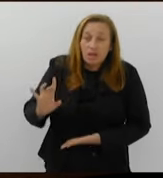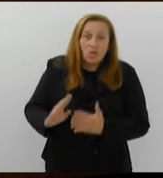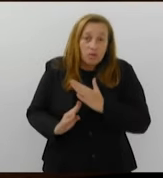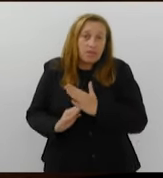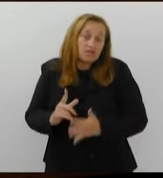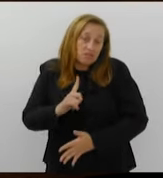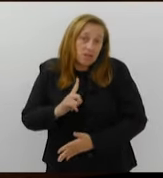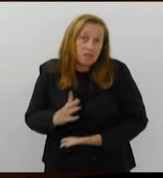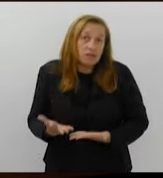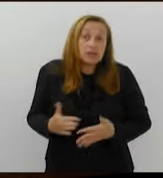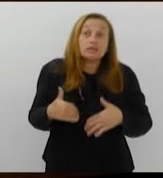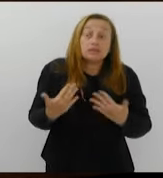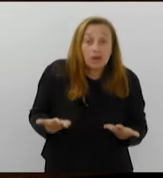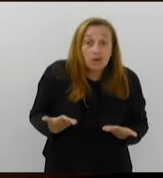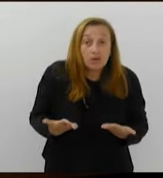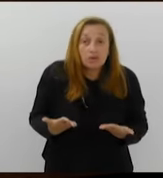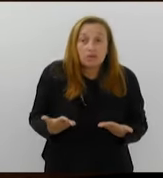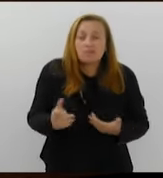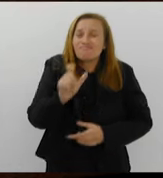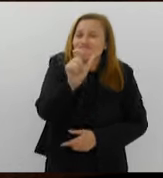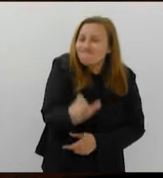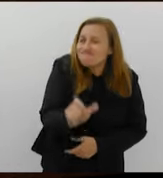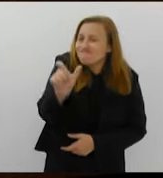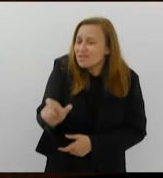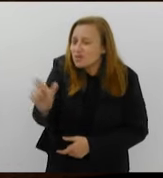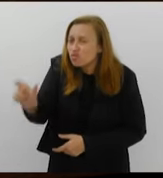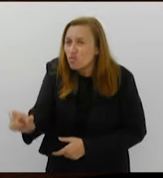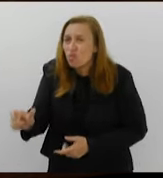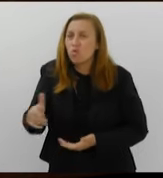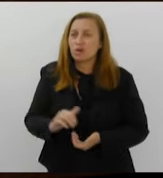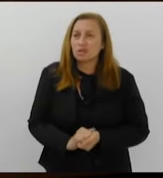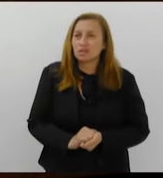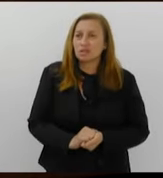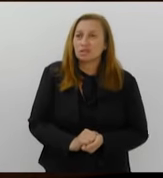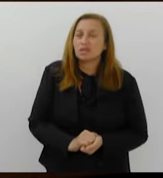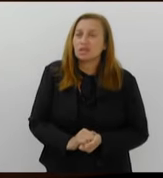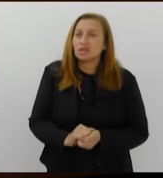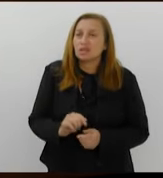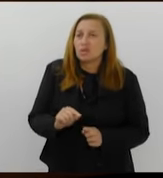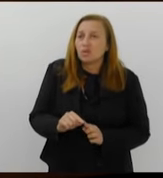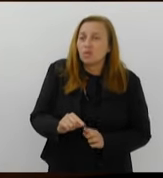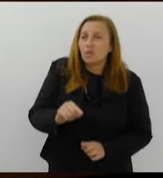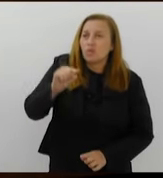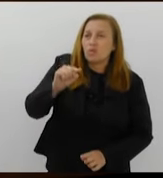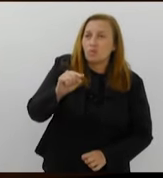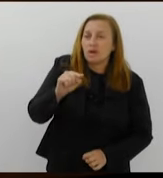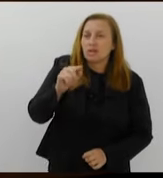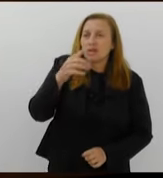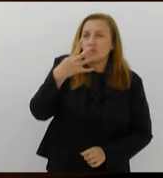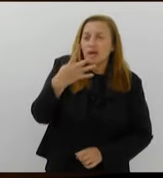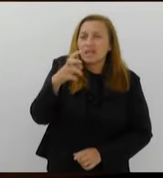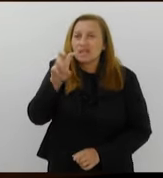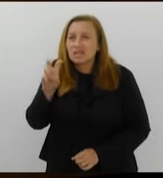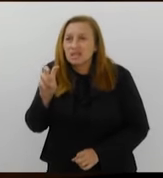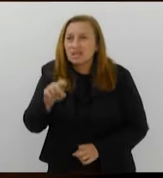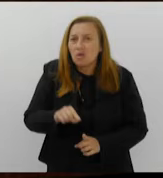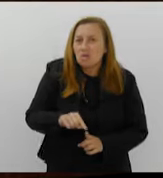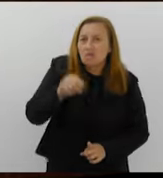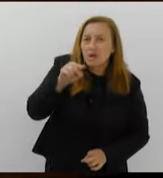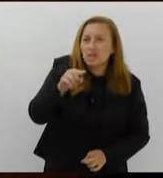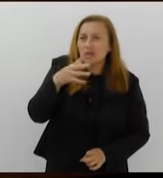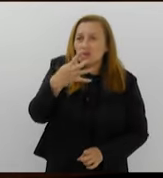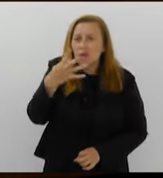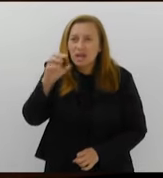tem. Então, essas pessoas que têm de 1,45m, 1,40m